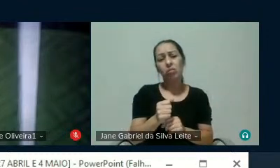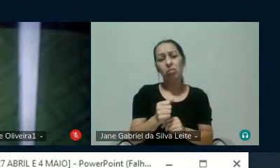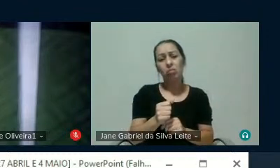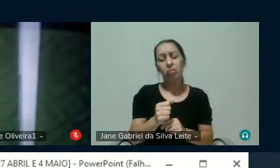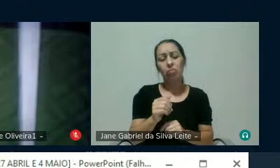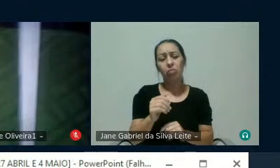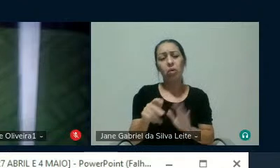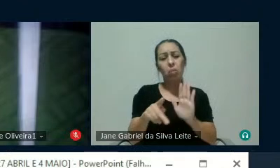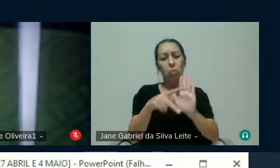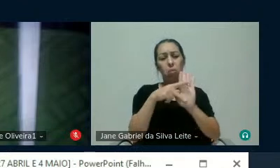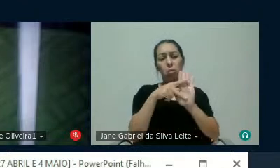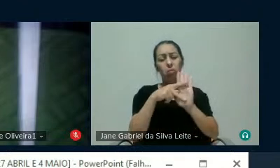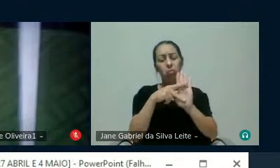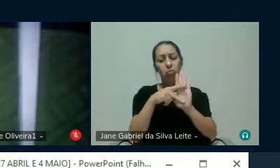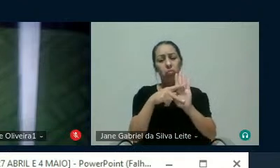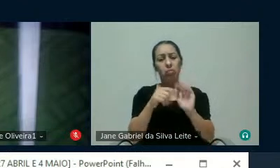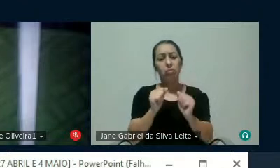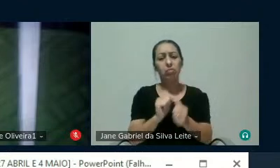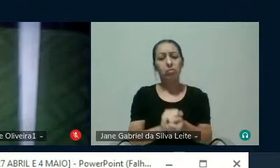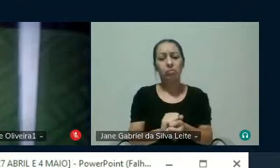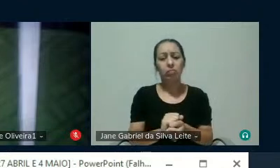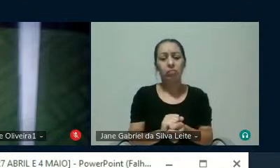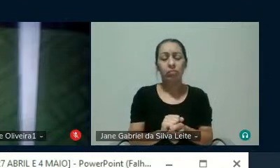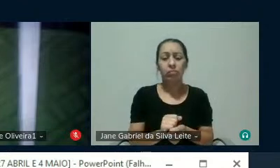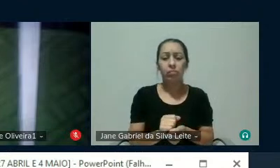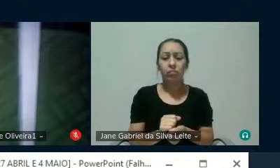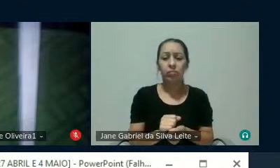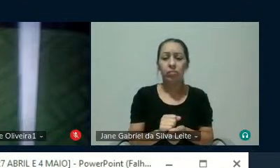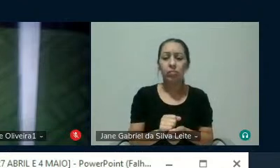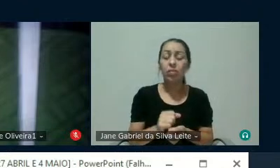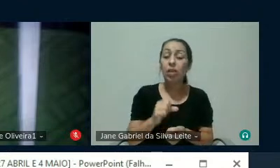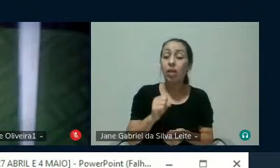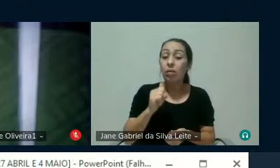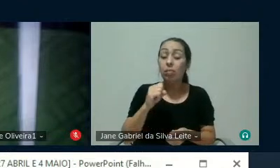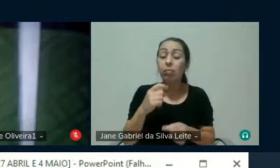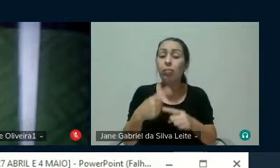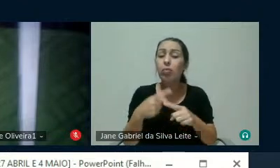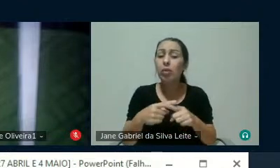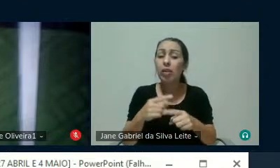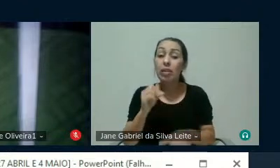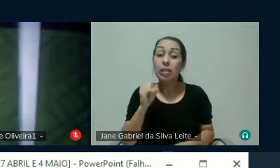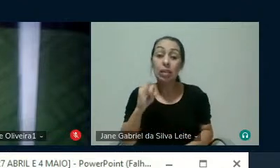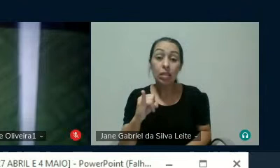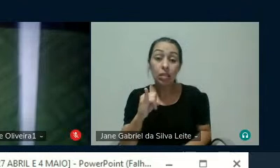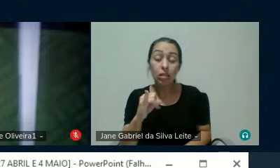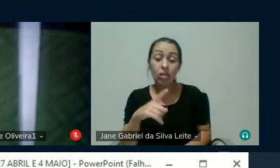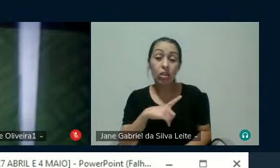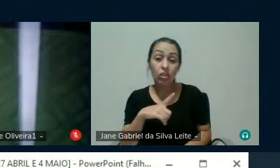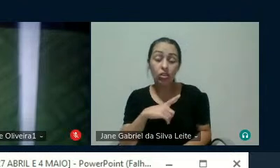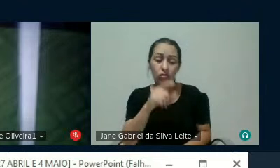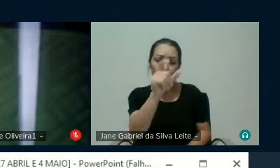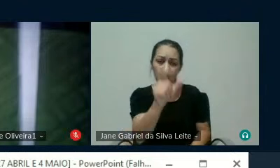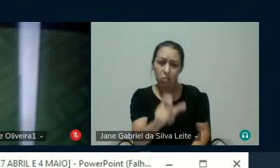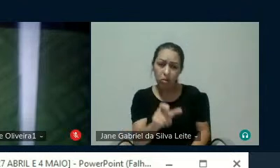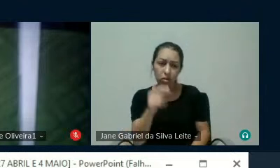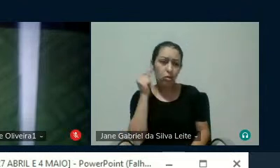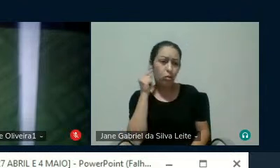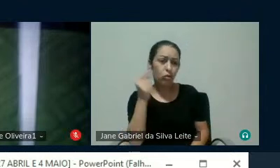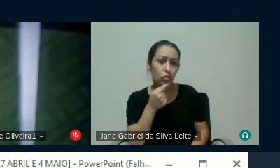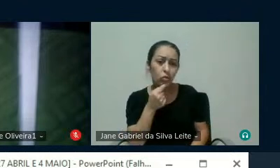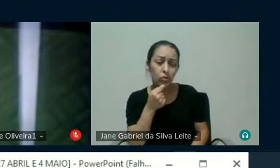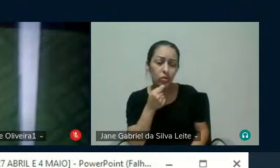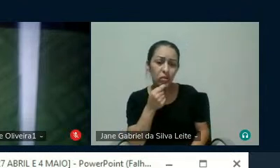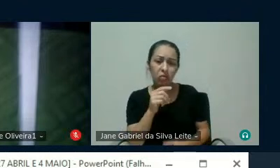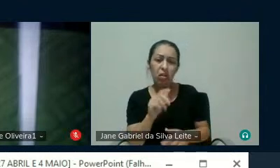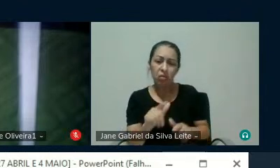história, em razão de que, se tiver esse personagem surdo, vai ratificar as narrativas, vai